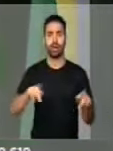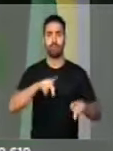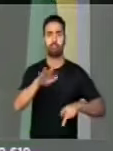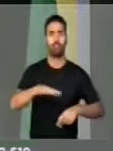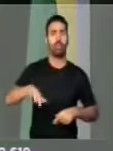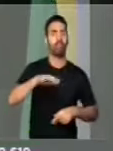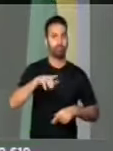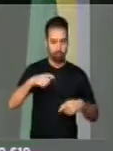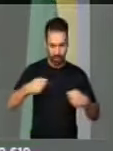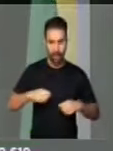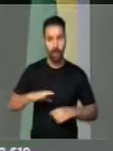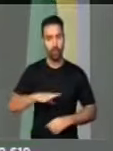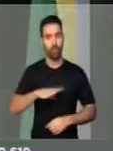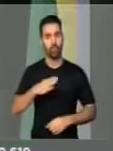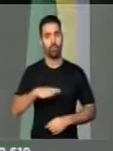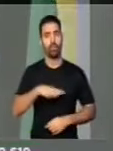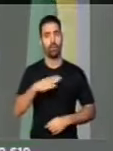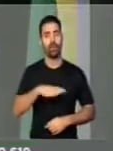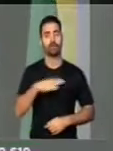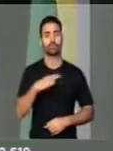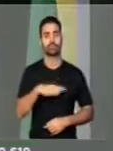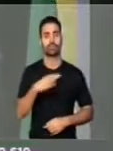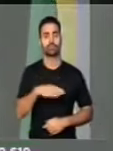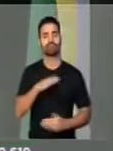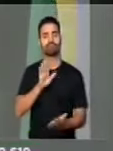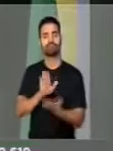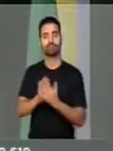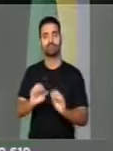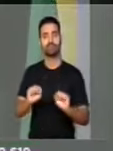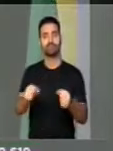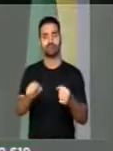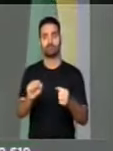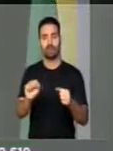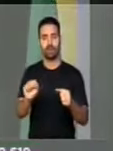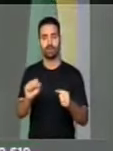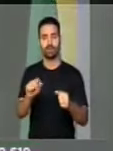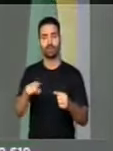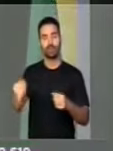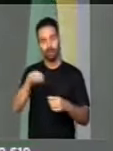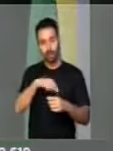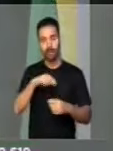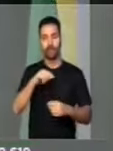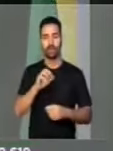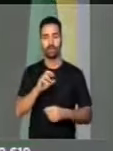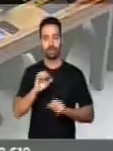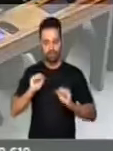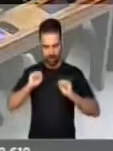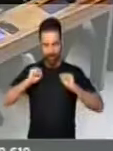tenham a coragem de dar a cara a tapa para defender a sua religião. Muito obrigado.